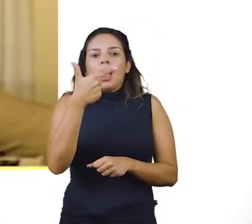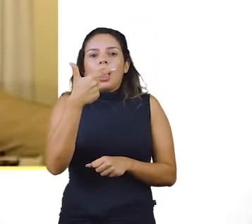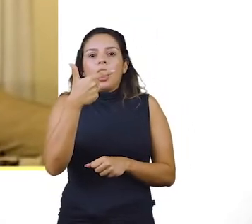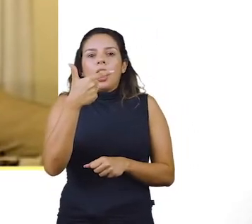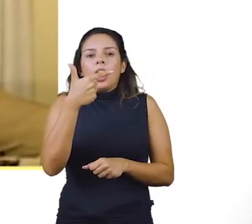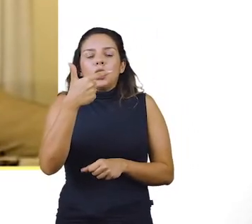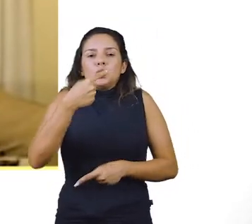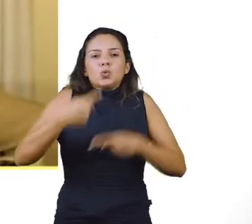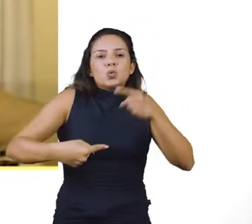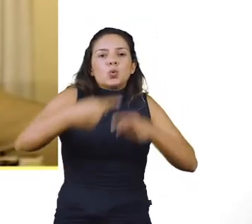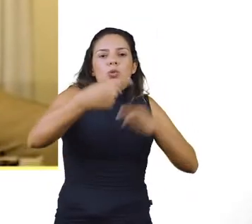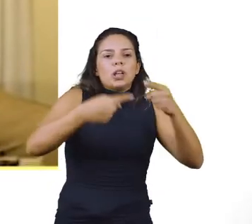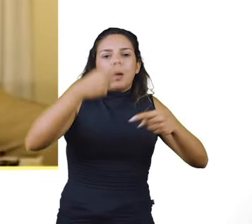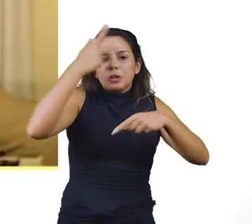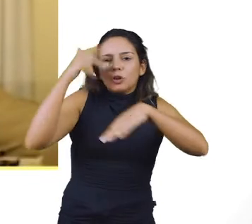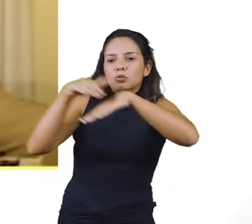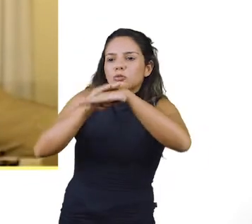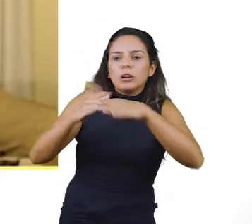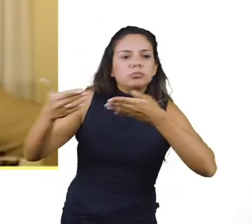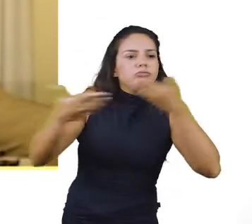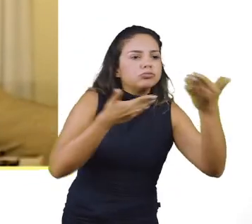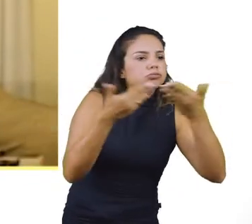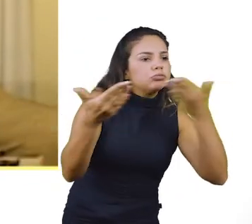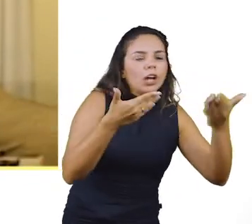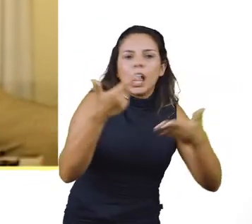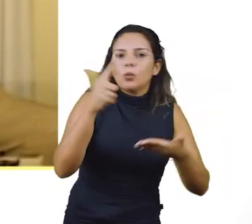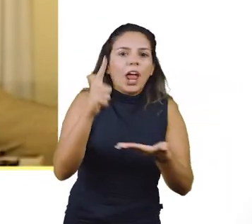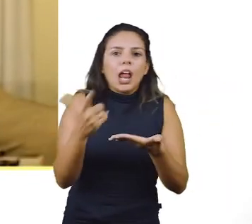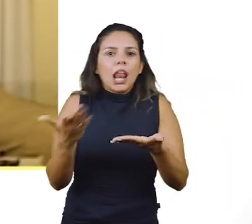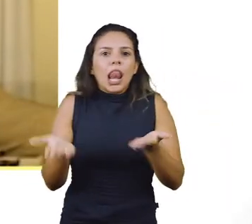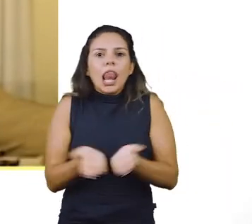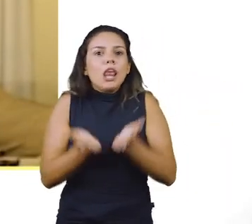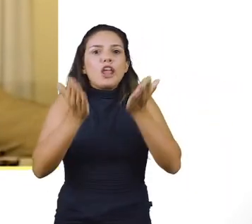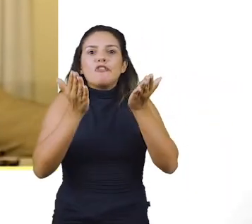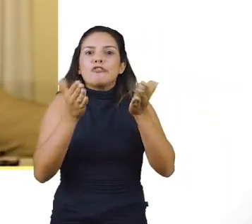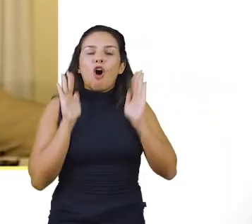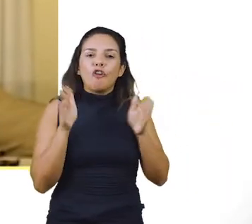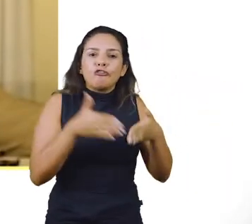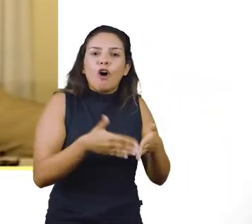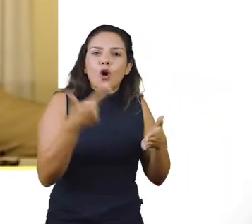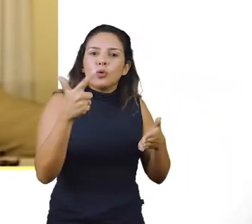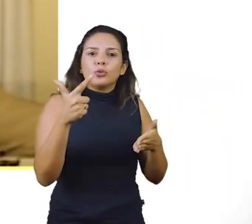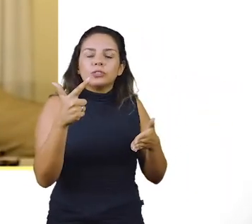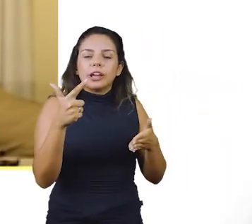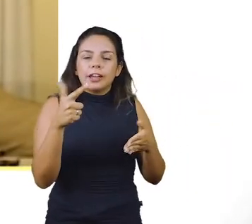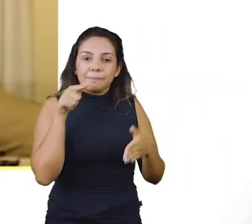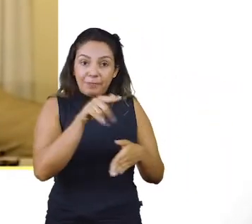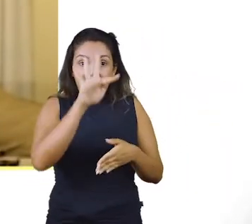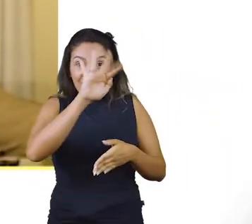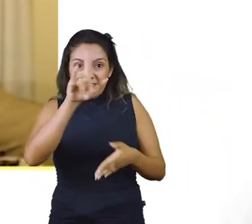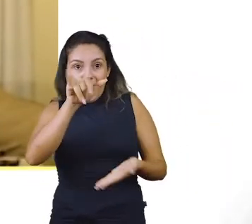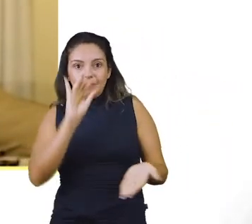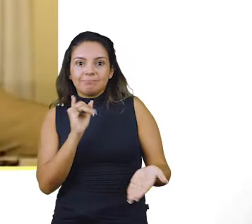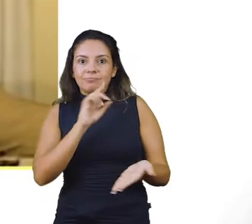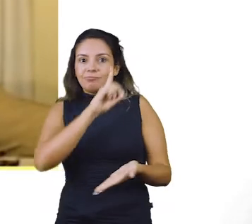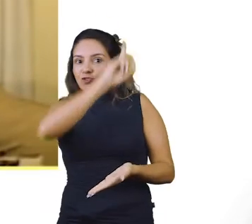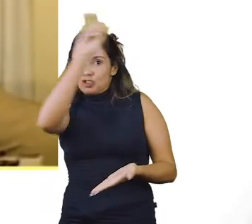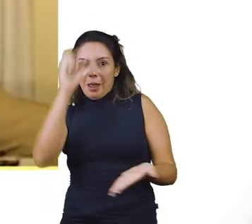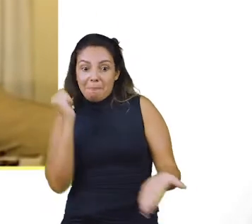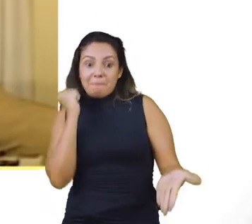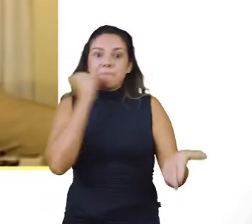sobre livros, que seja um sarau. A gente passava muito tempo sem ter. Então, o Araxá já é uma data marcada em que a gente tem